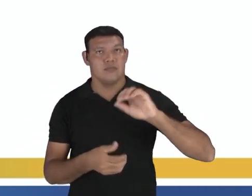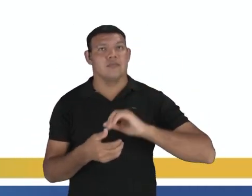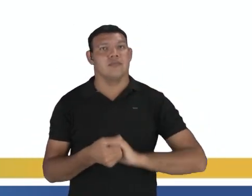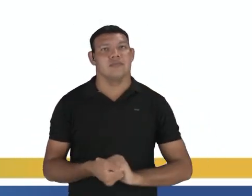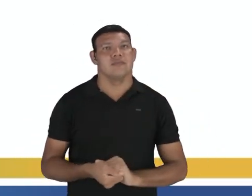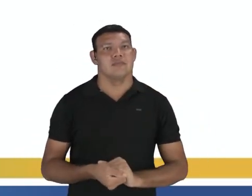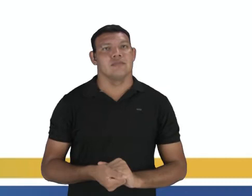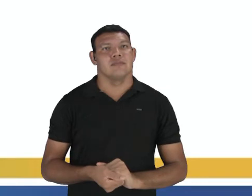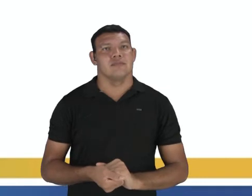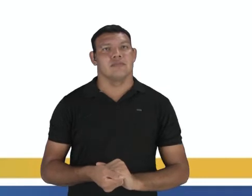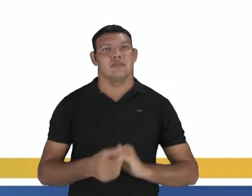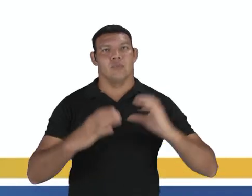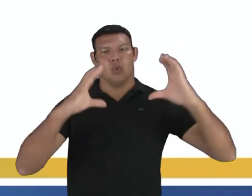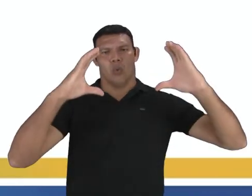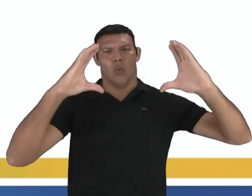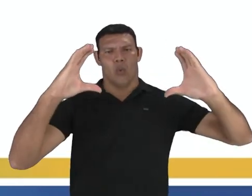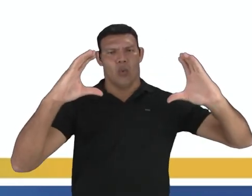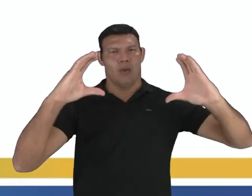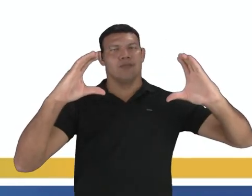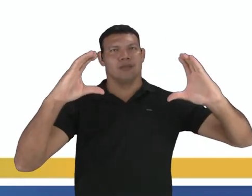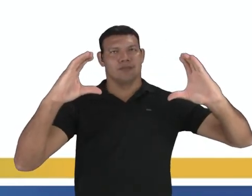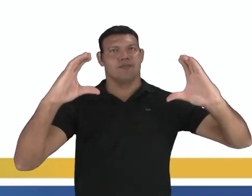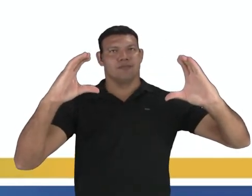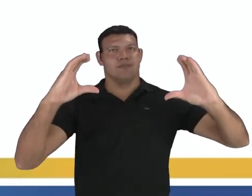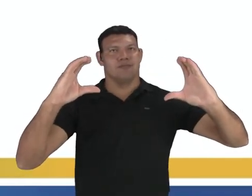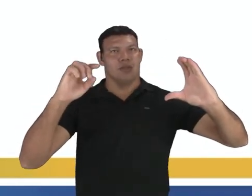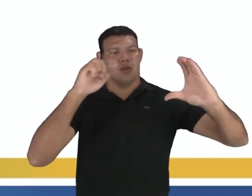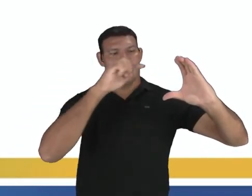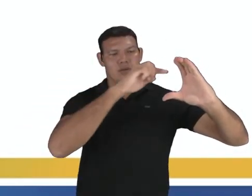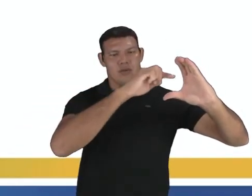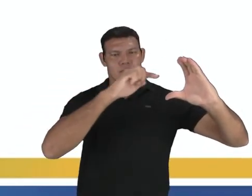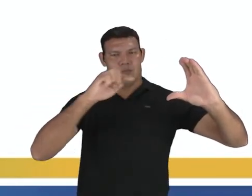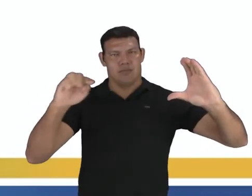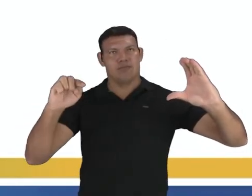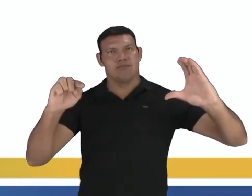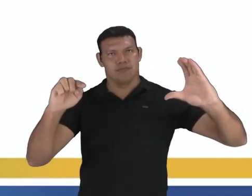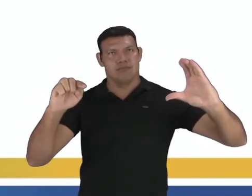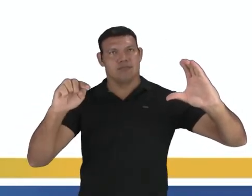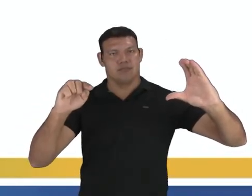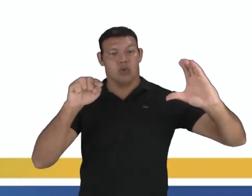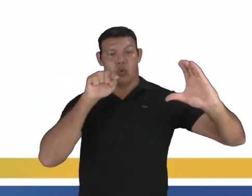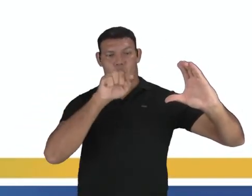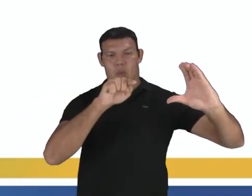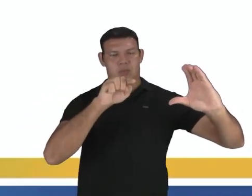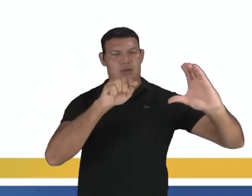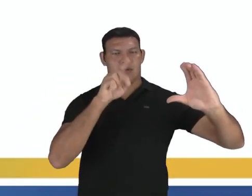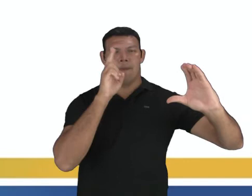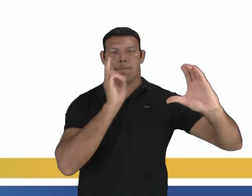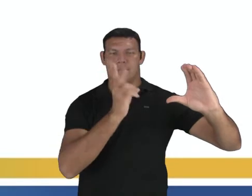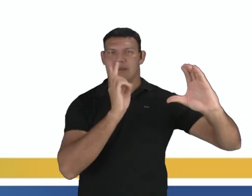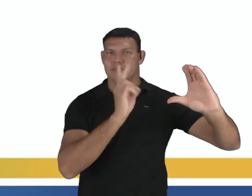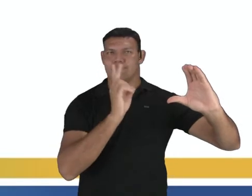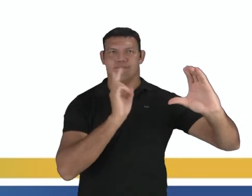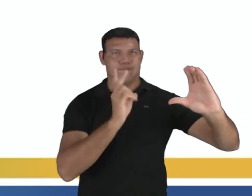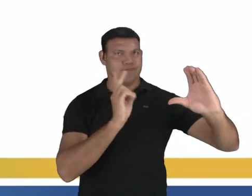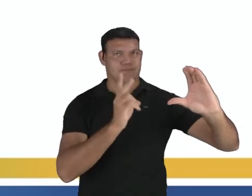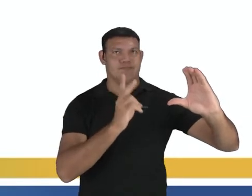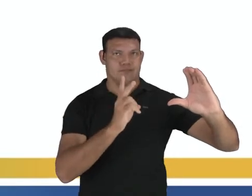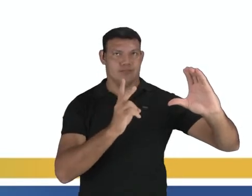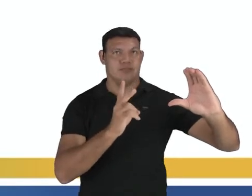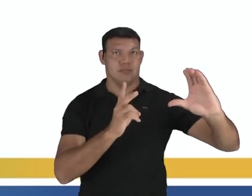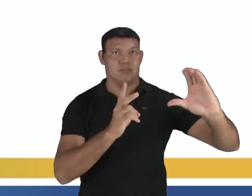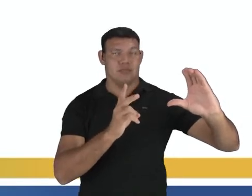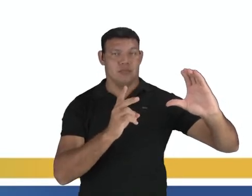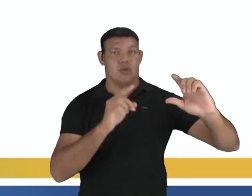verificar na elipse, a gente não tem um valor somente para o raio, como um círculo. No círculo, o raio é o mesmo em qualquer parte que você